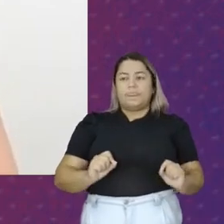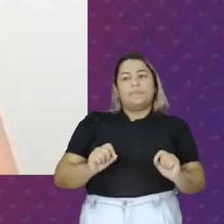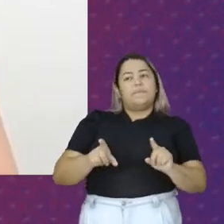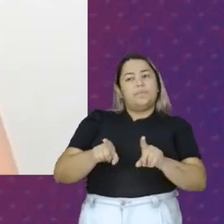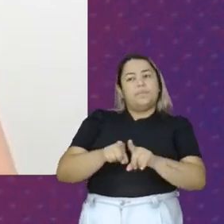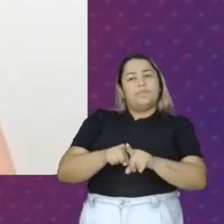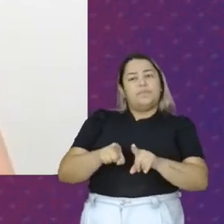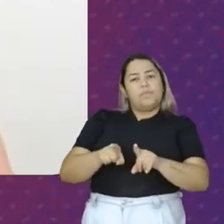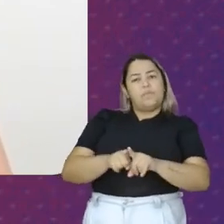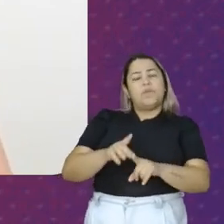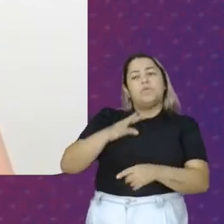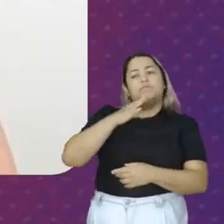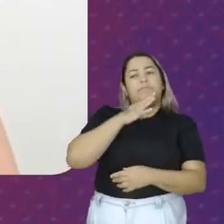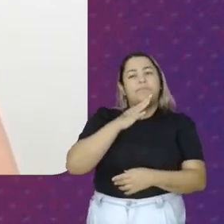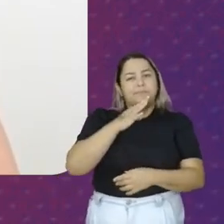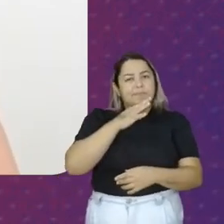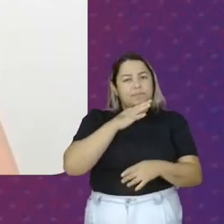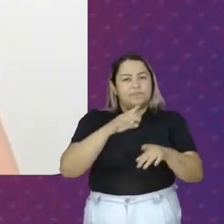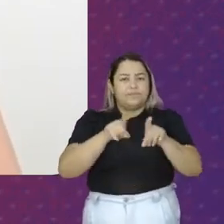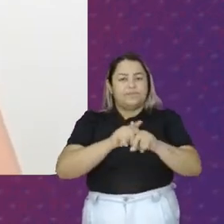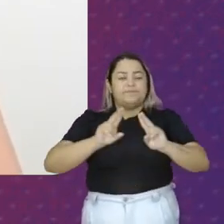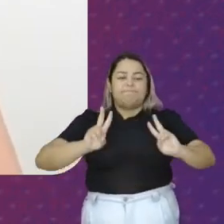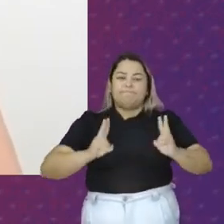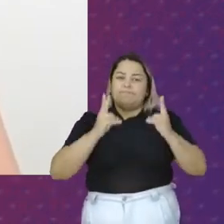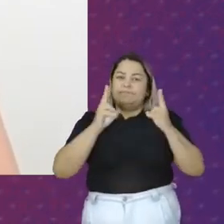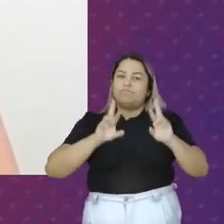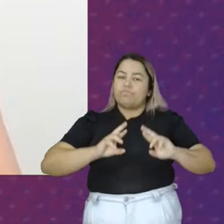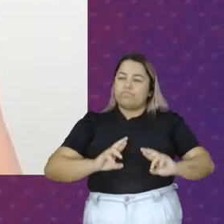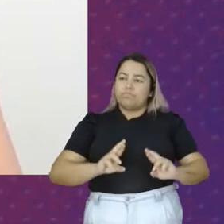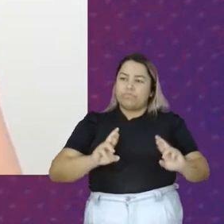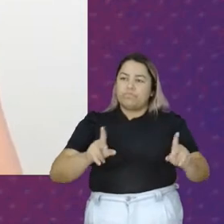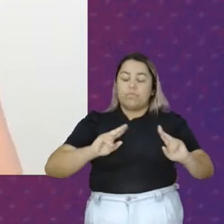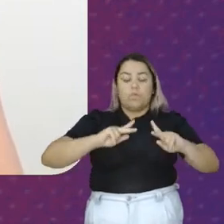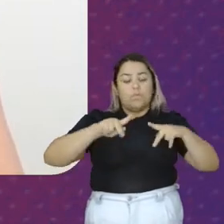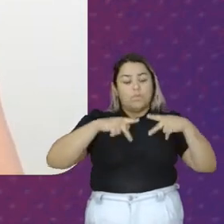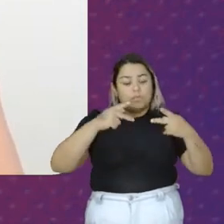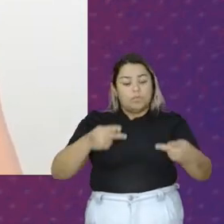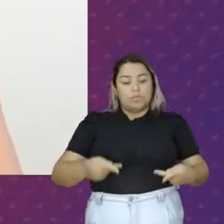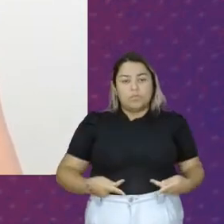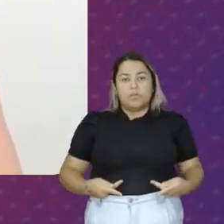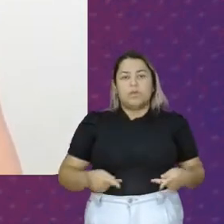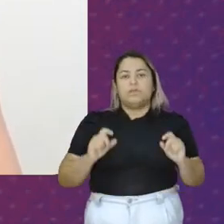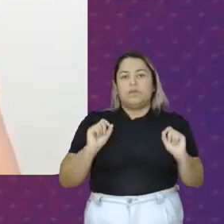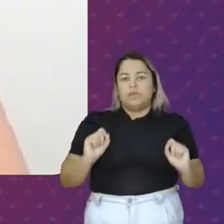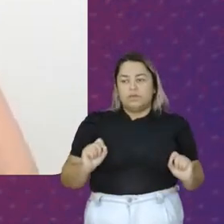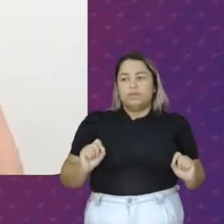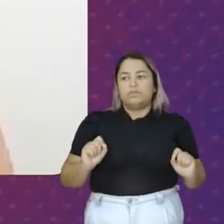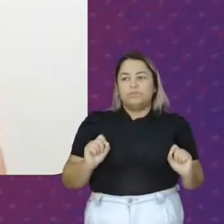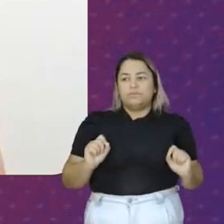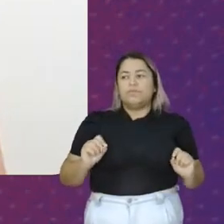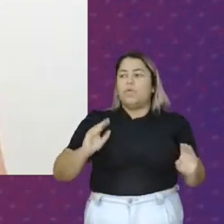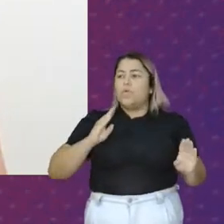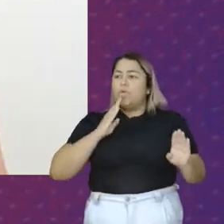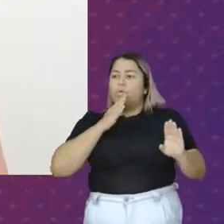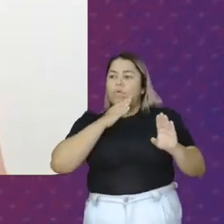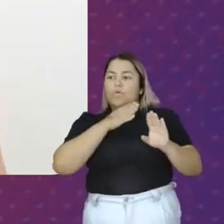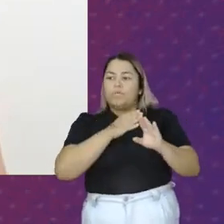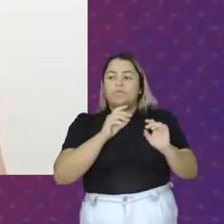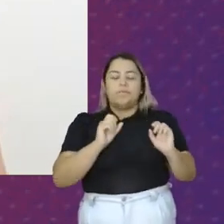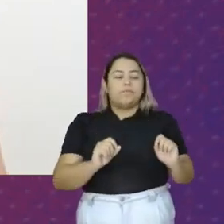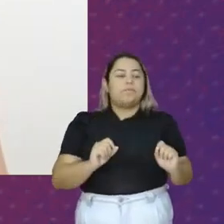considerando que o reconhecimento e a valorização da diferença humana é o